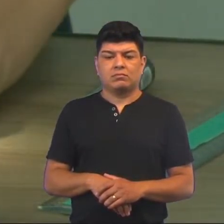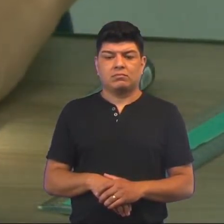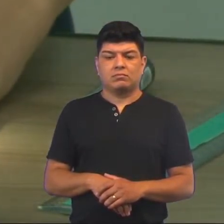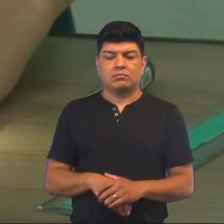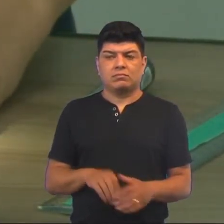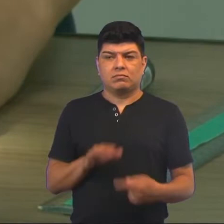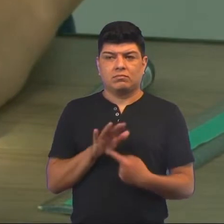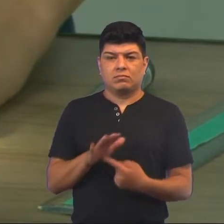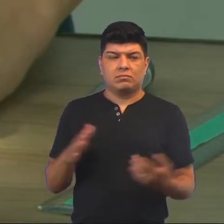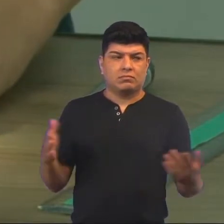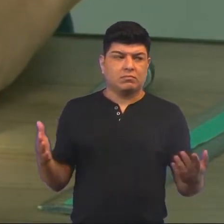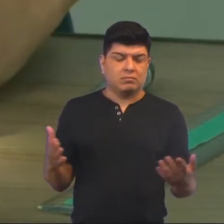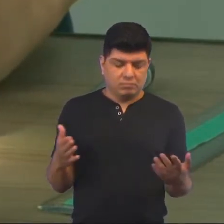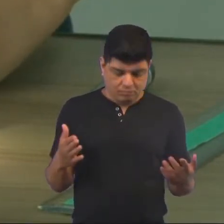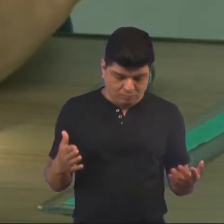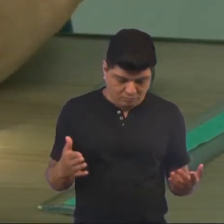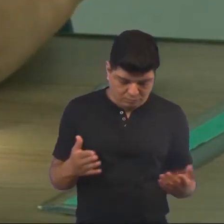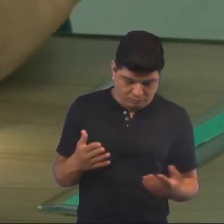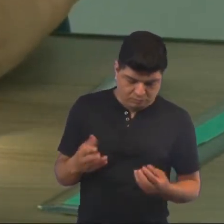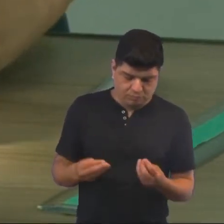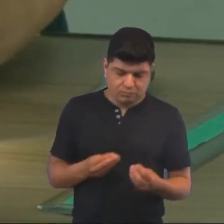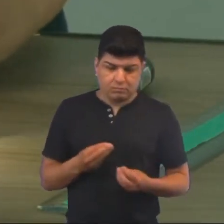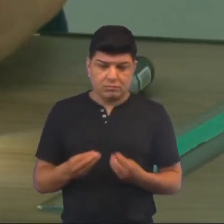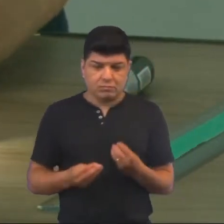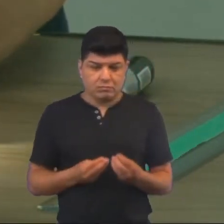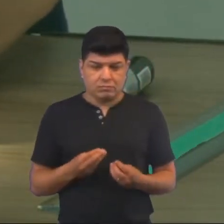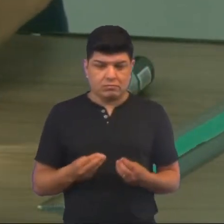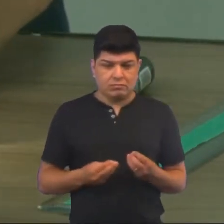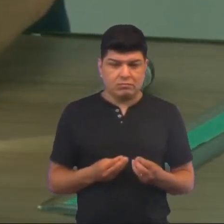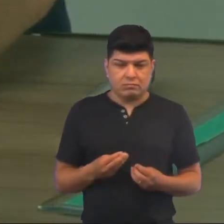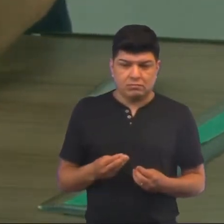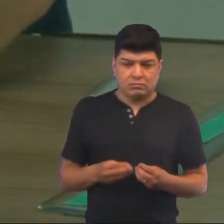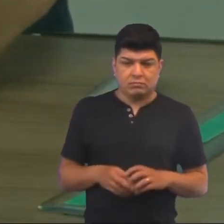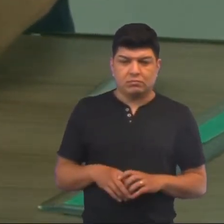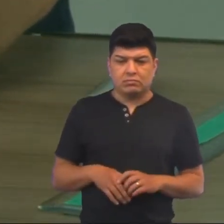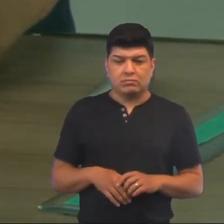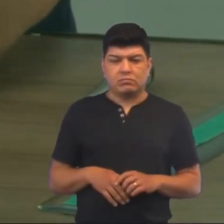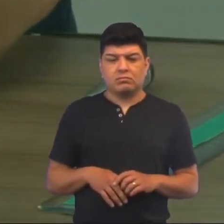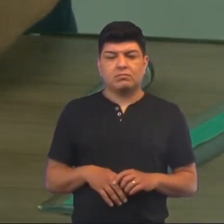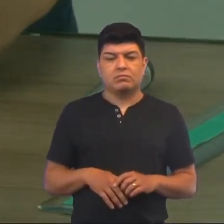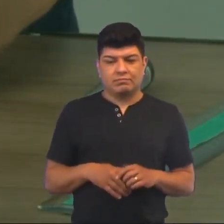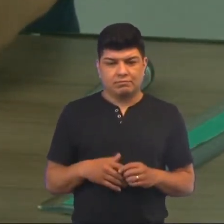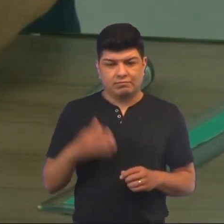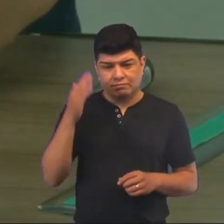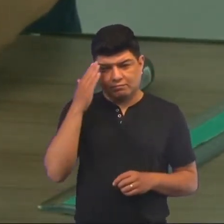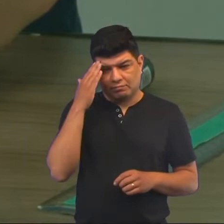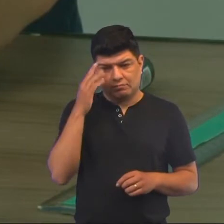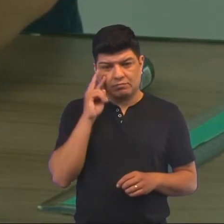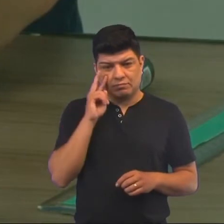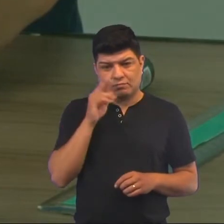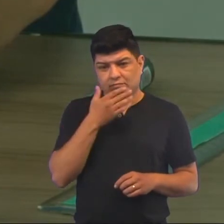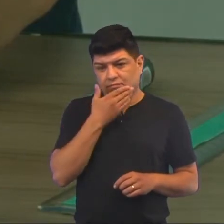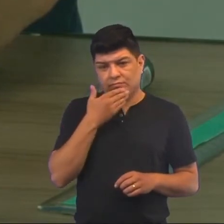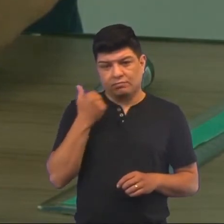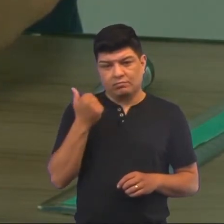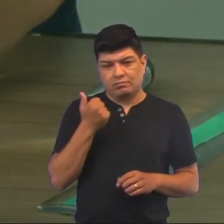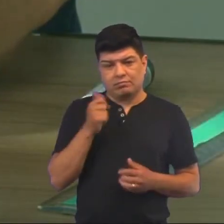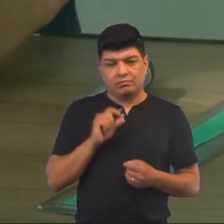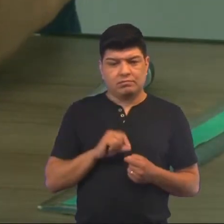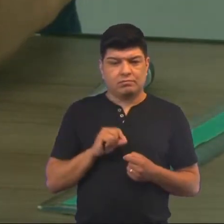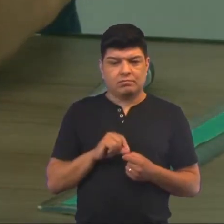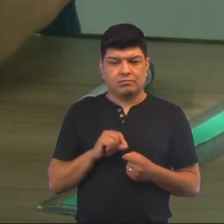Agora eu vou te mostrar como ficou minha marcação para você visualizar melhor aí, ok? Olha só as marcações que eu